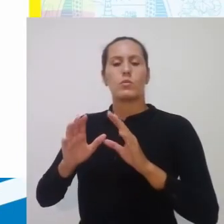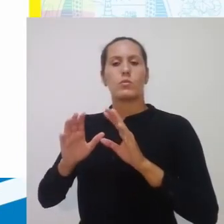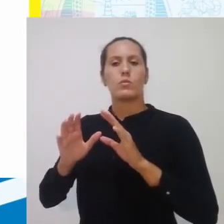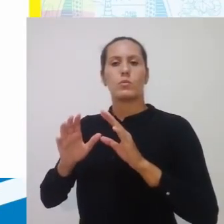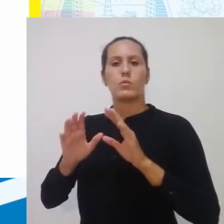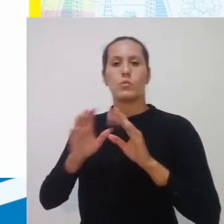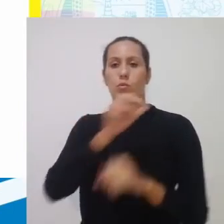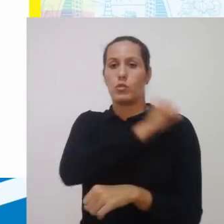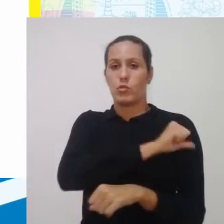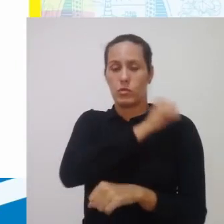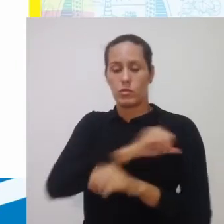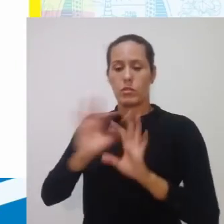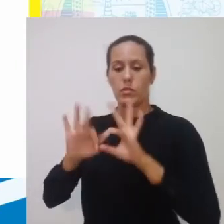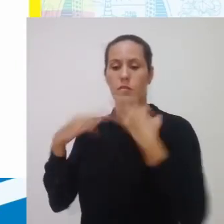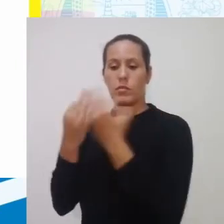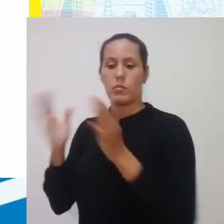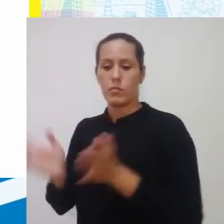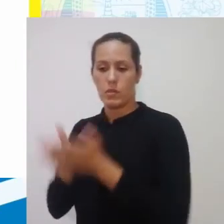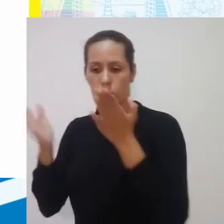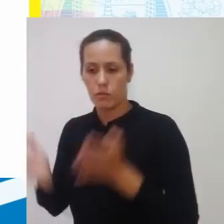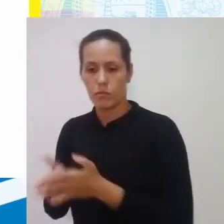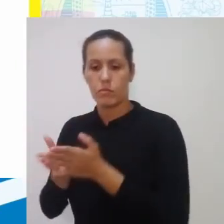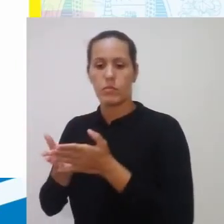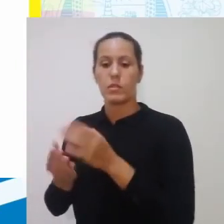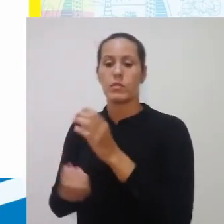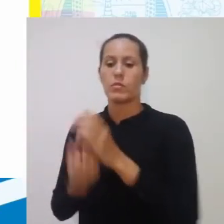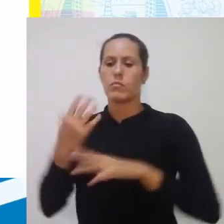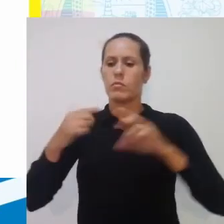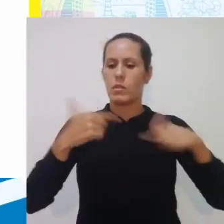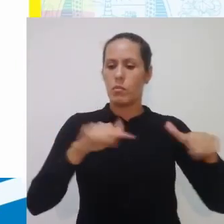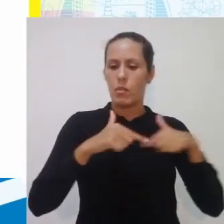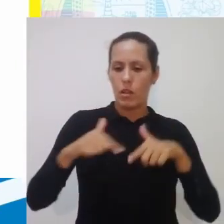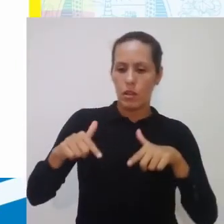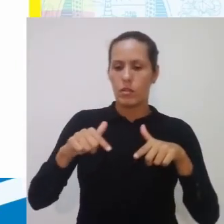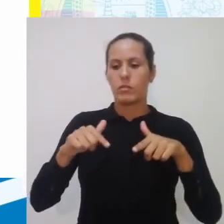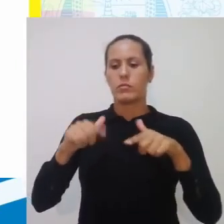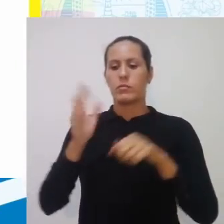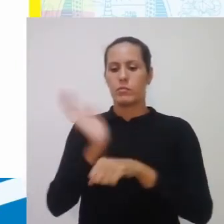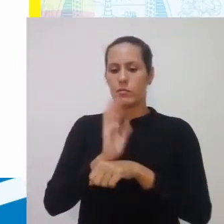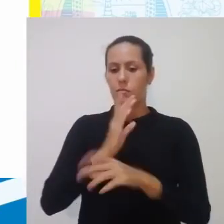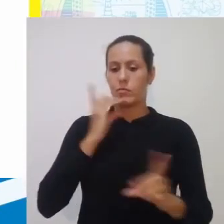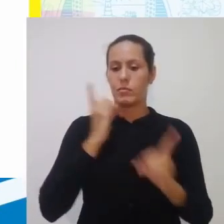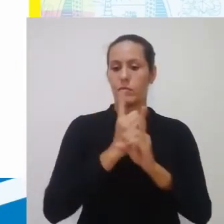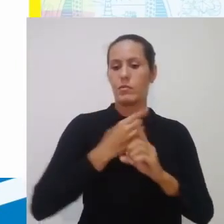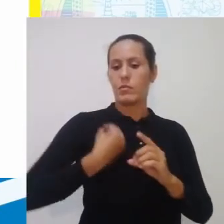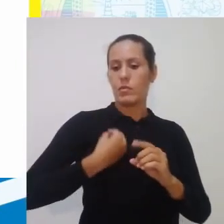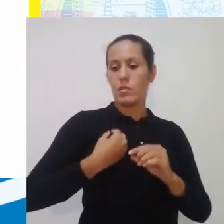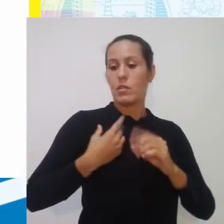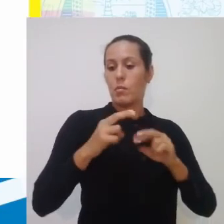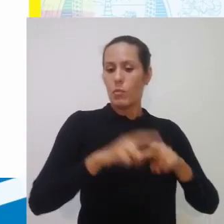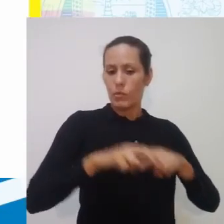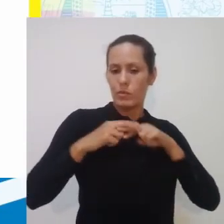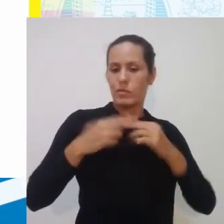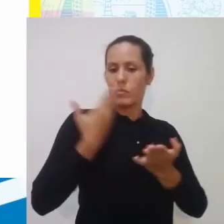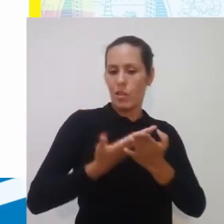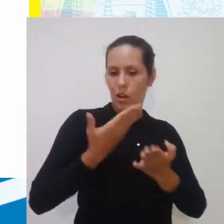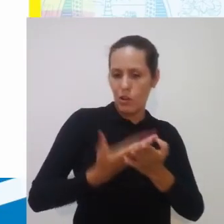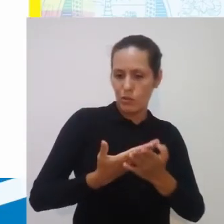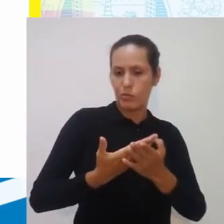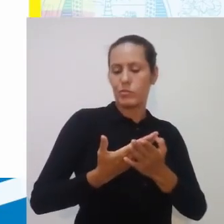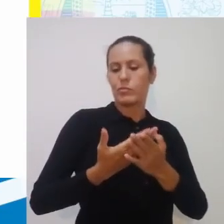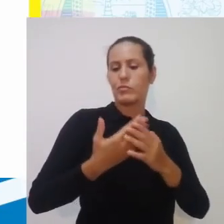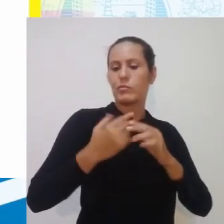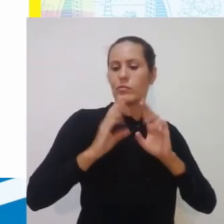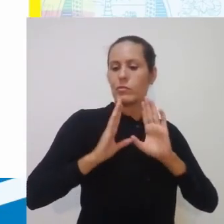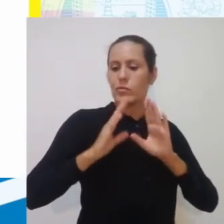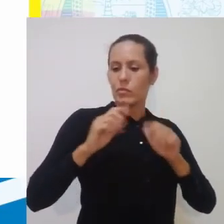bastante humilde, e ao trabalhar em um cinema, descobriu sua paixão pelos palcos. Foi assim que fez aulas no Serviço Nacional de Teatro e também no Balé